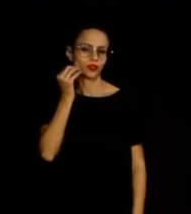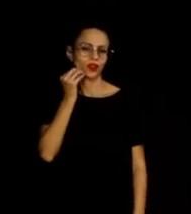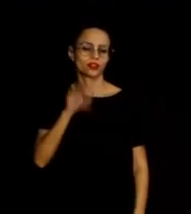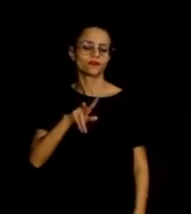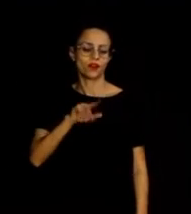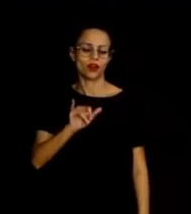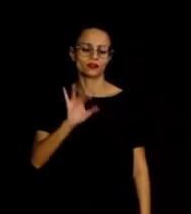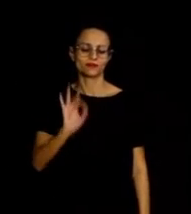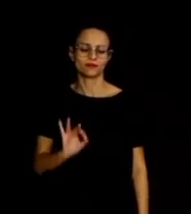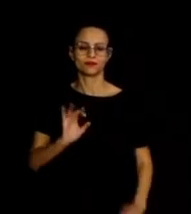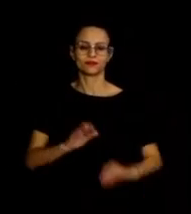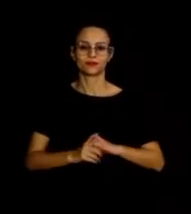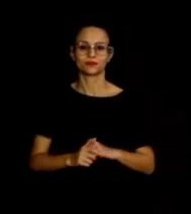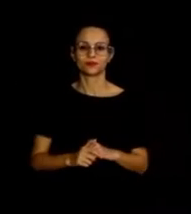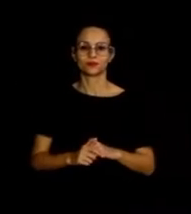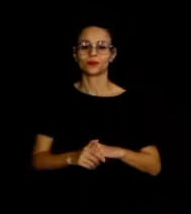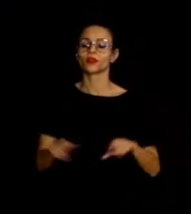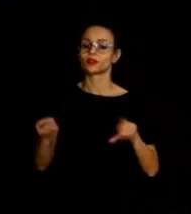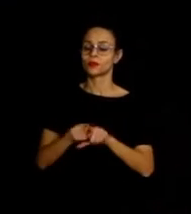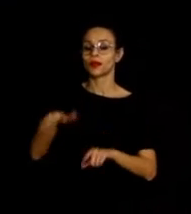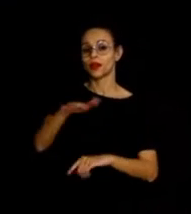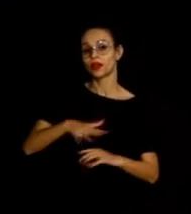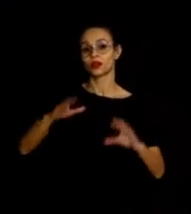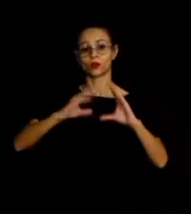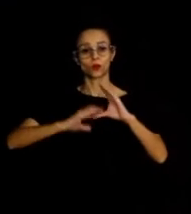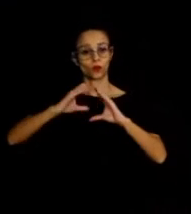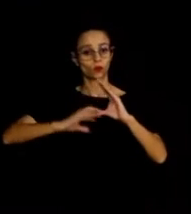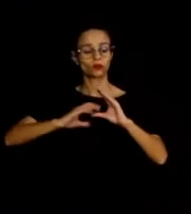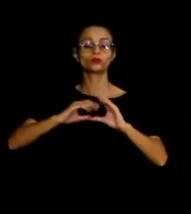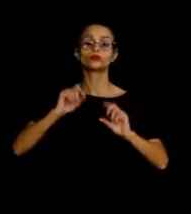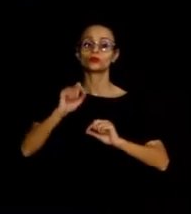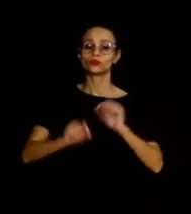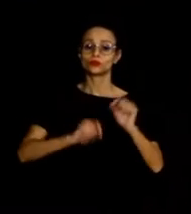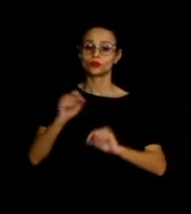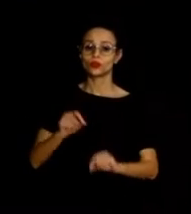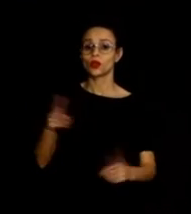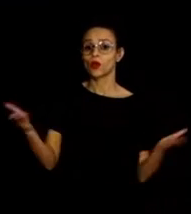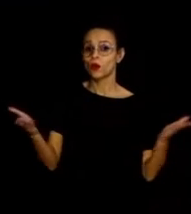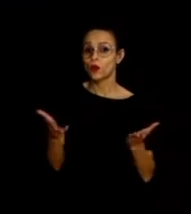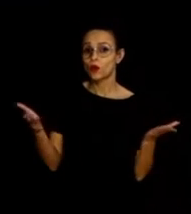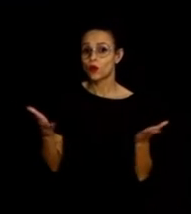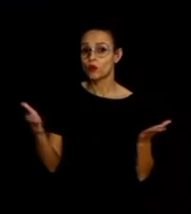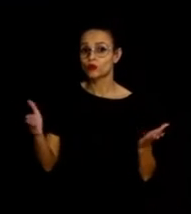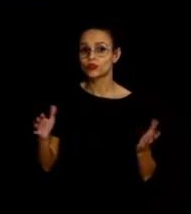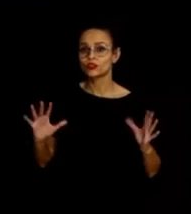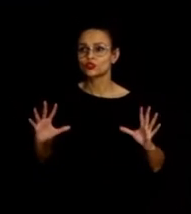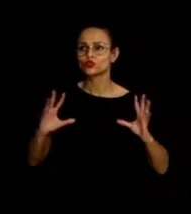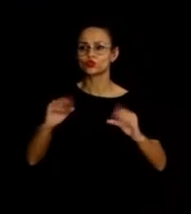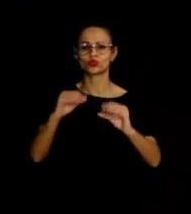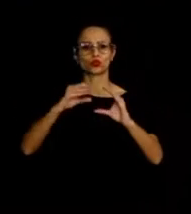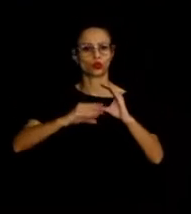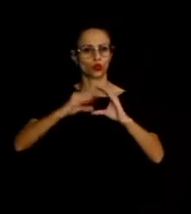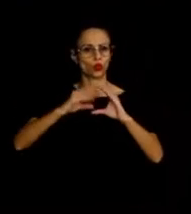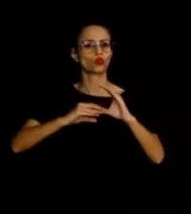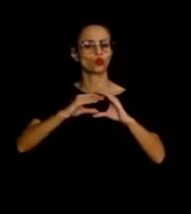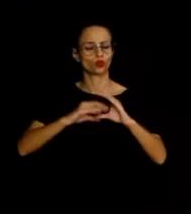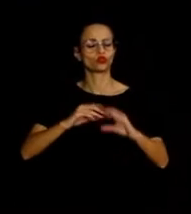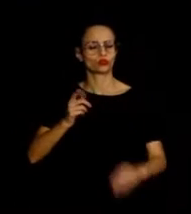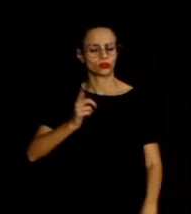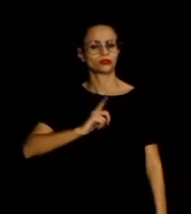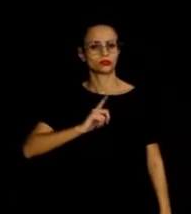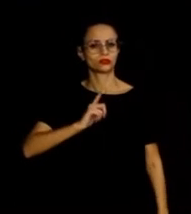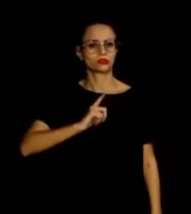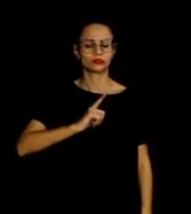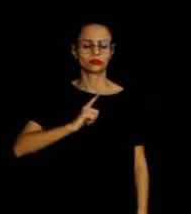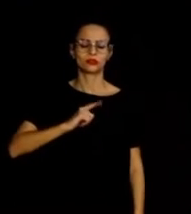oportunidade e no campo do concurso público né É hoje em dia maior todo concurso praticamente traz